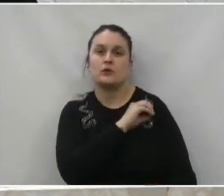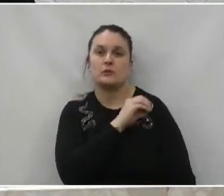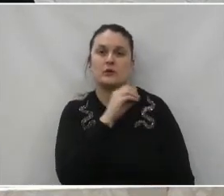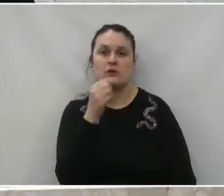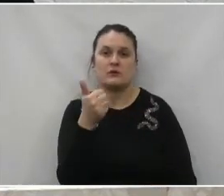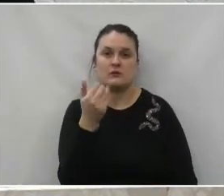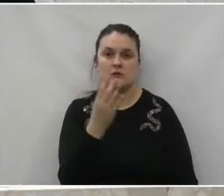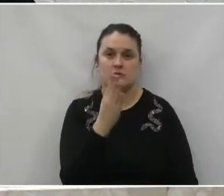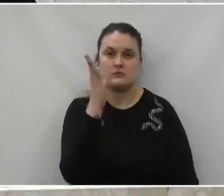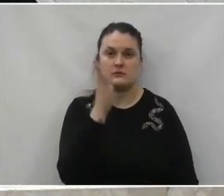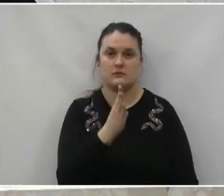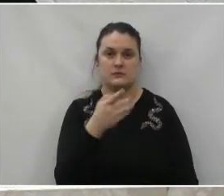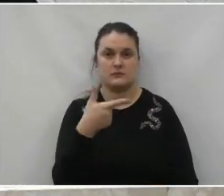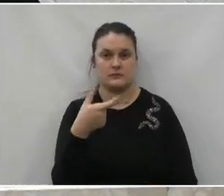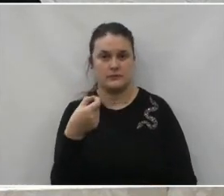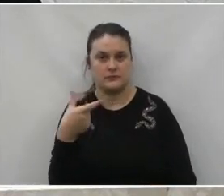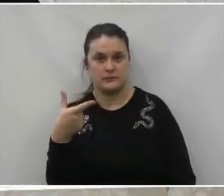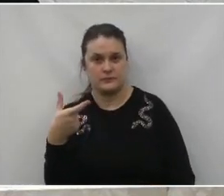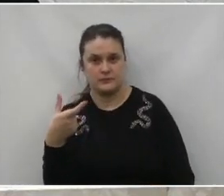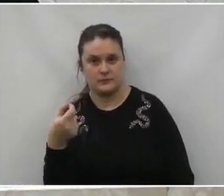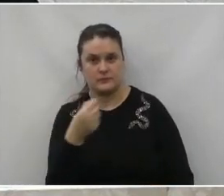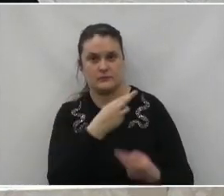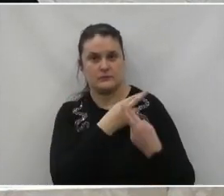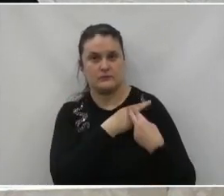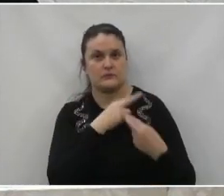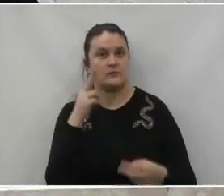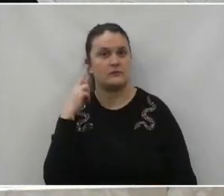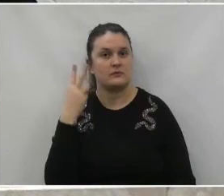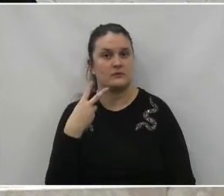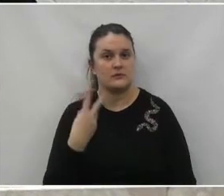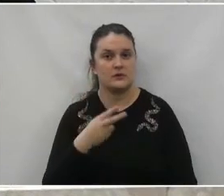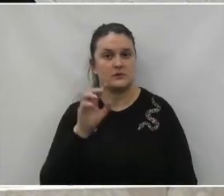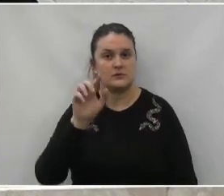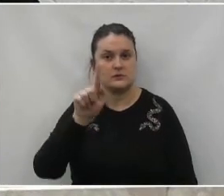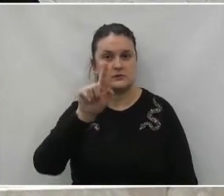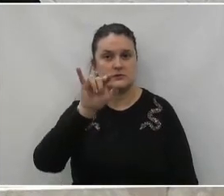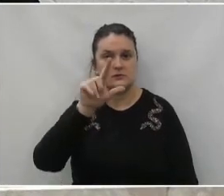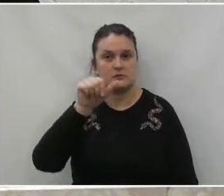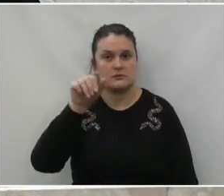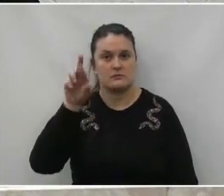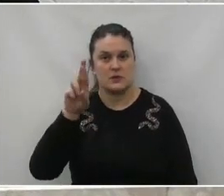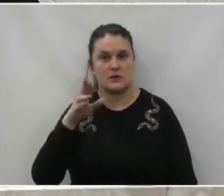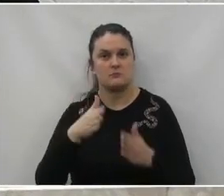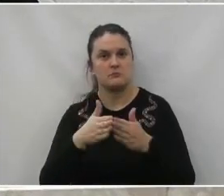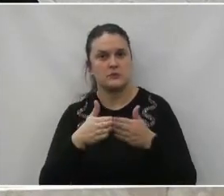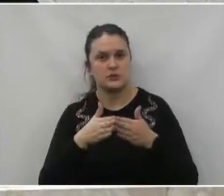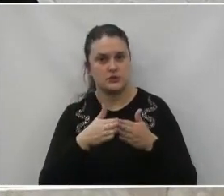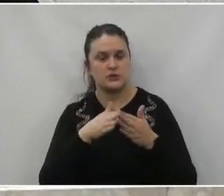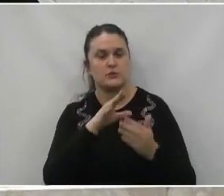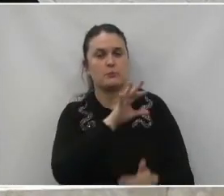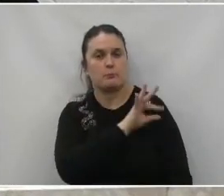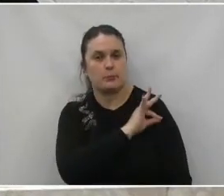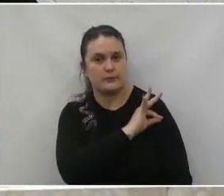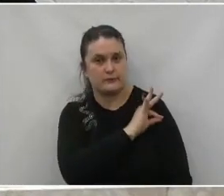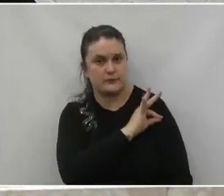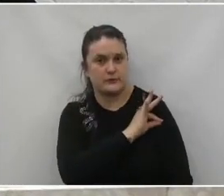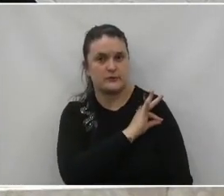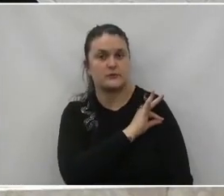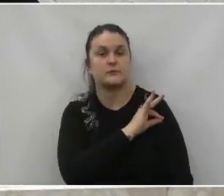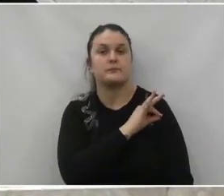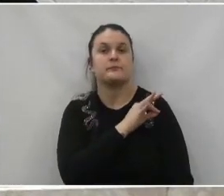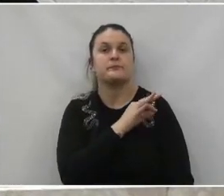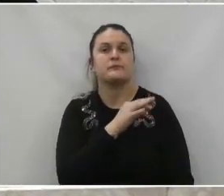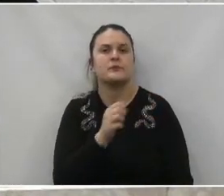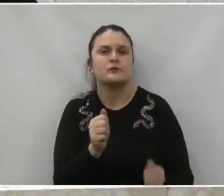14/2020, do vereador Gilmar Carlos Pogogelski. ao senhor prefeito municipal, para